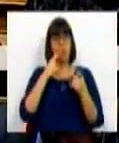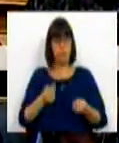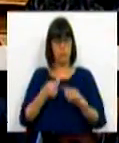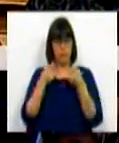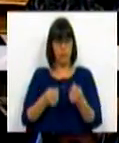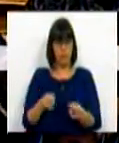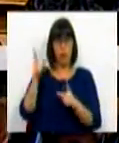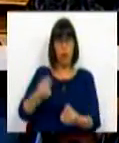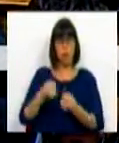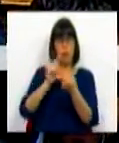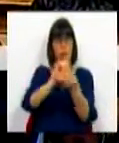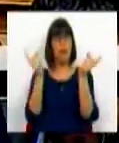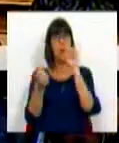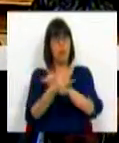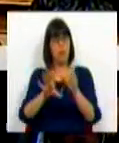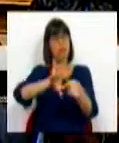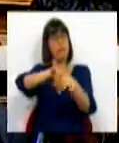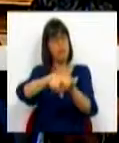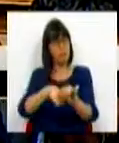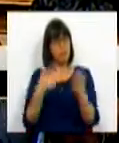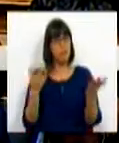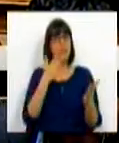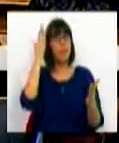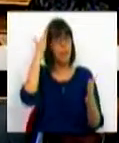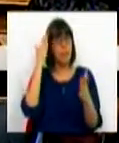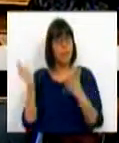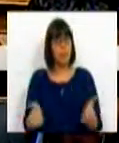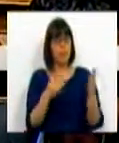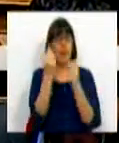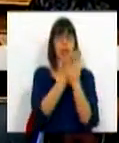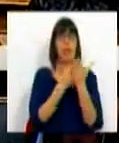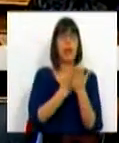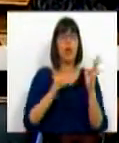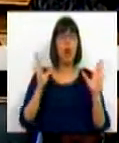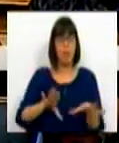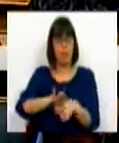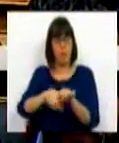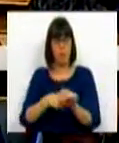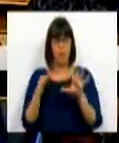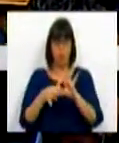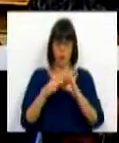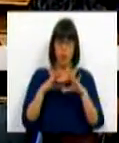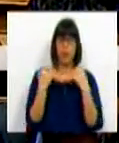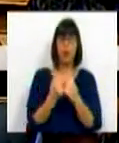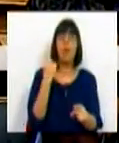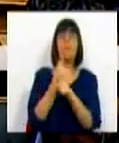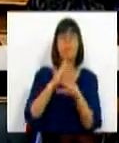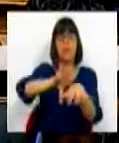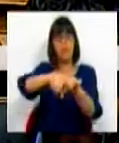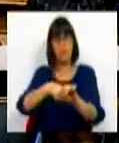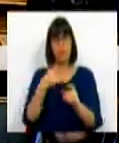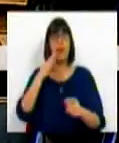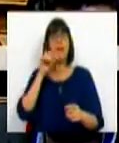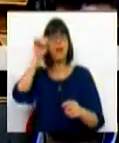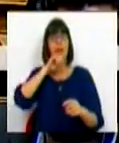investimento que os senhores não conseguiram inverter degrada a capacidade produtiva da economia. A degradação da coesão social também degrada